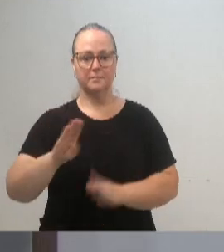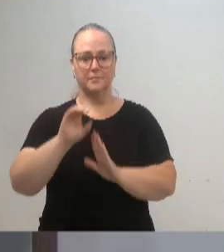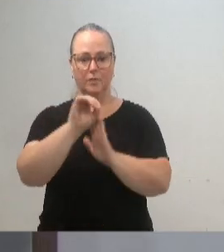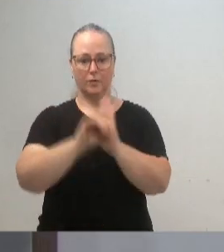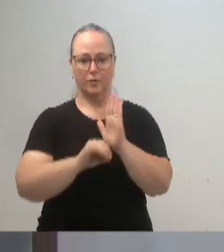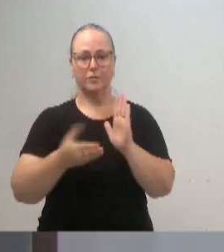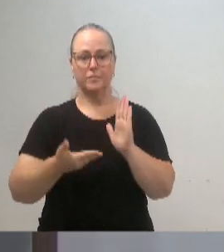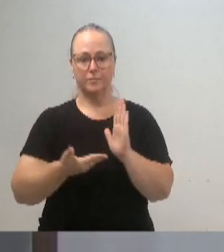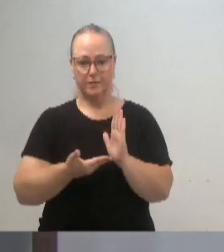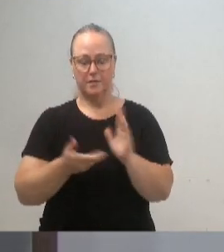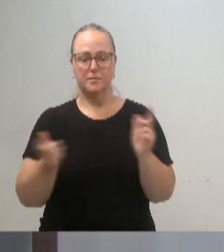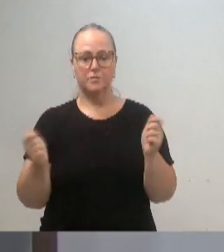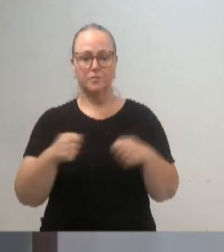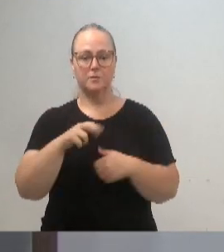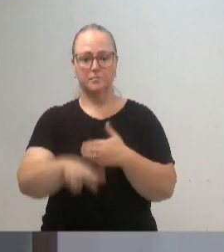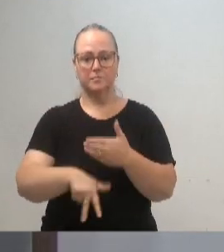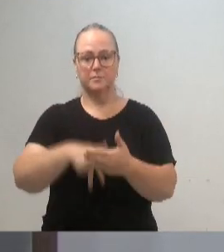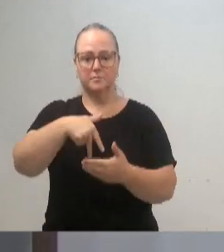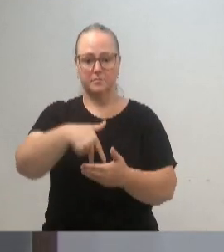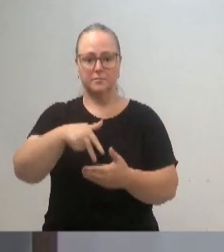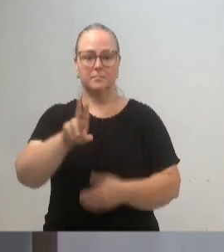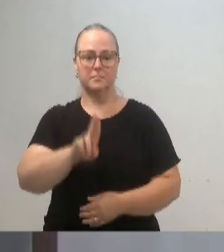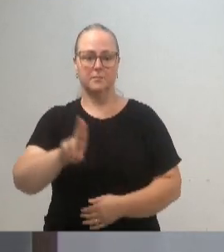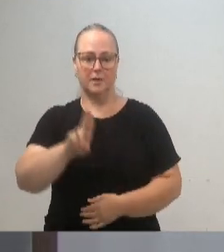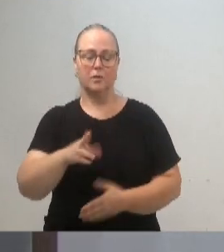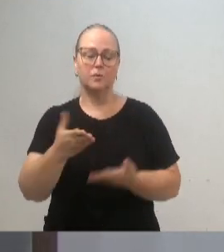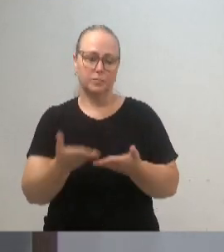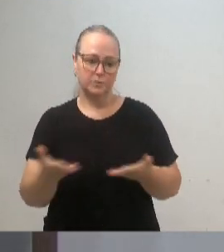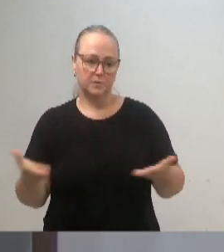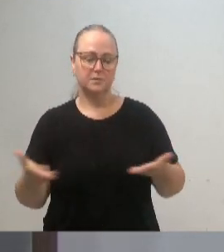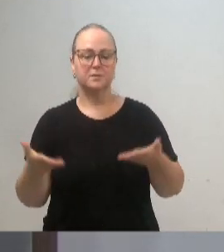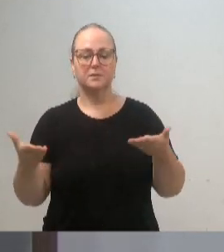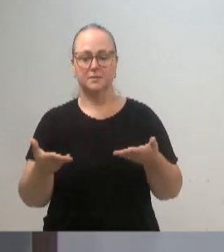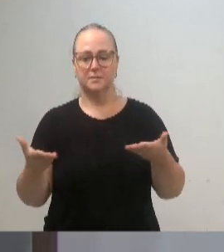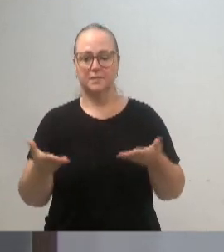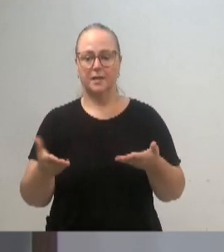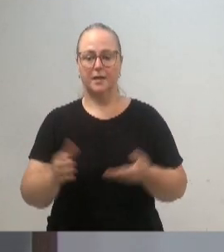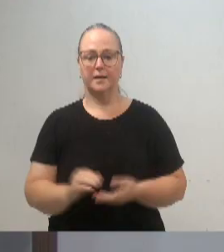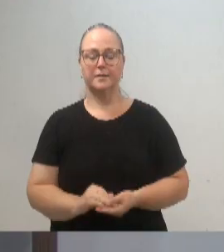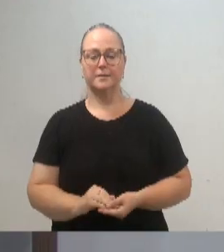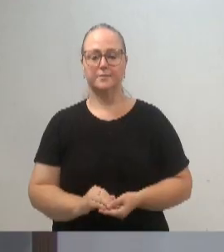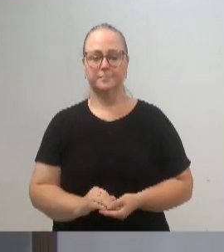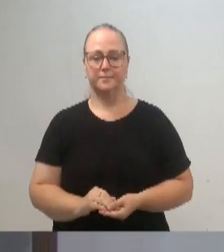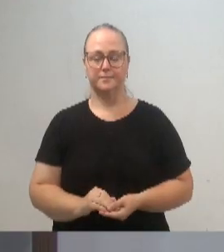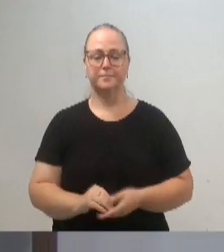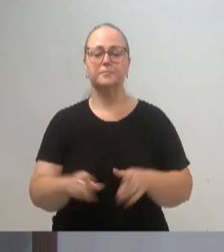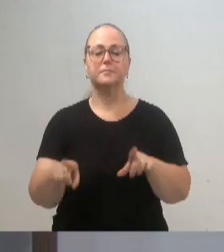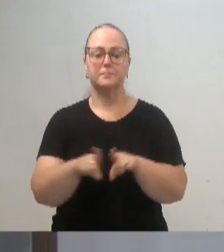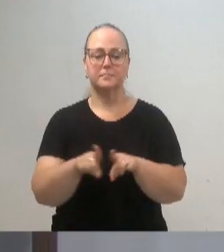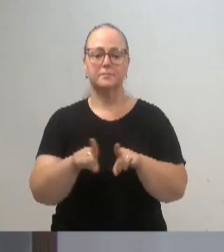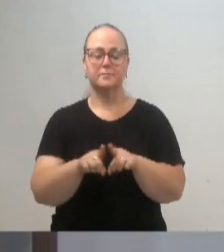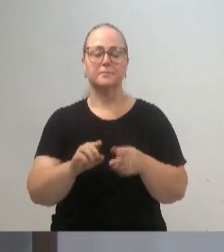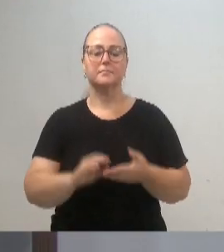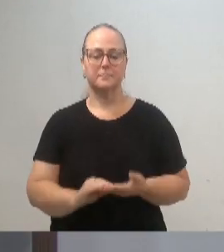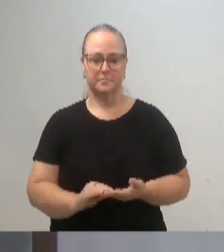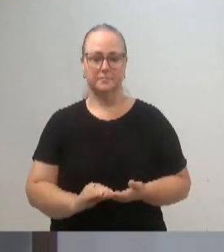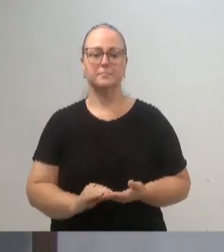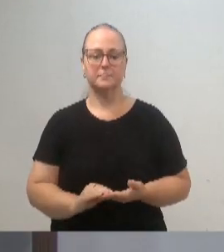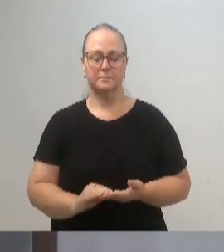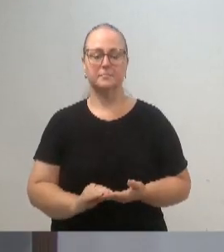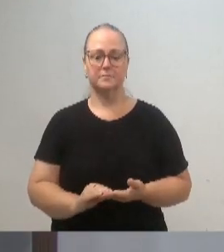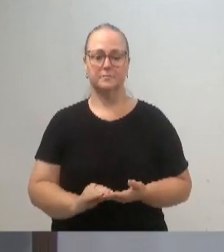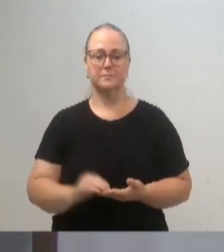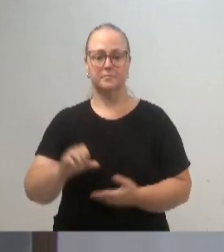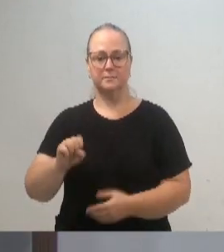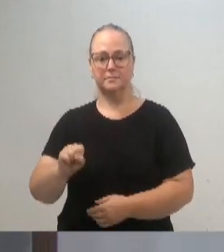essa Casa, para que a gente pudesse utilizar essa tribuna livre. Gostaria aqui, em nome da Sugripa, da Camila e